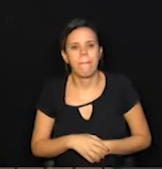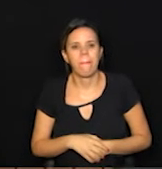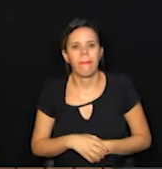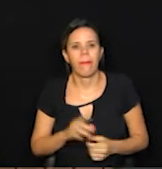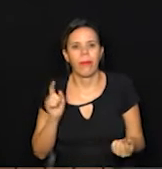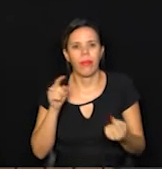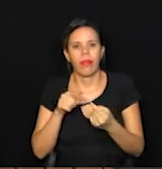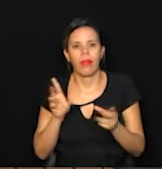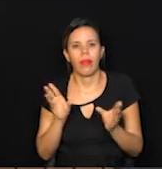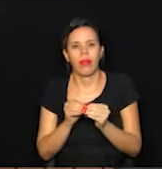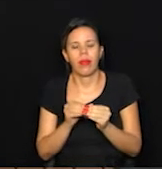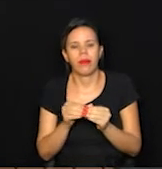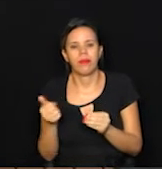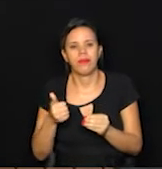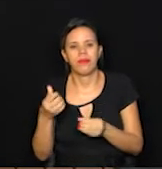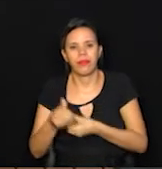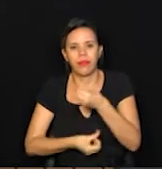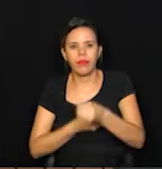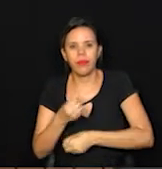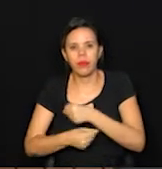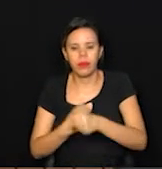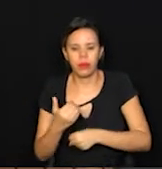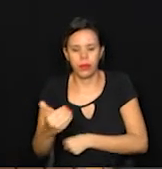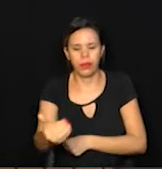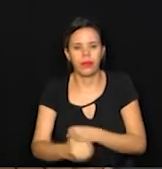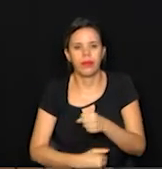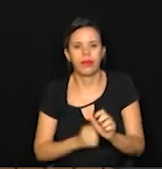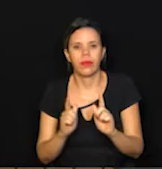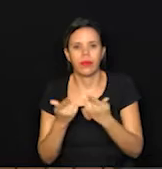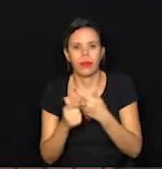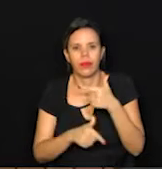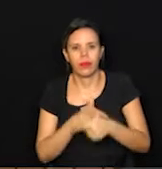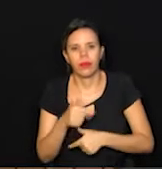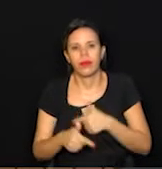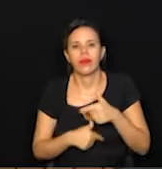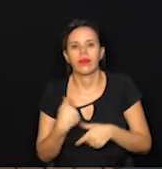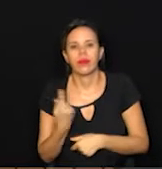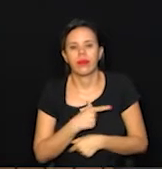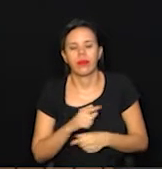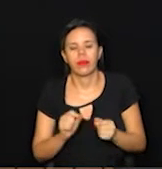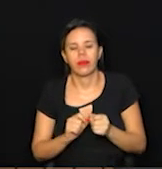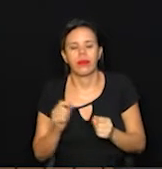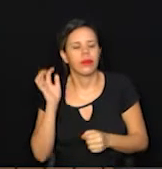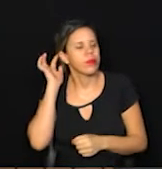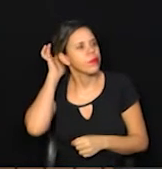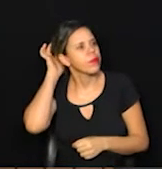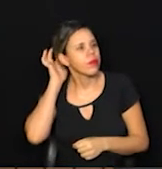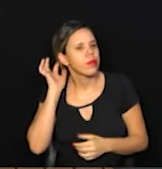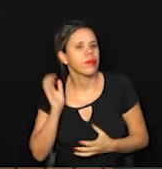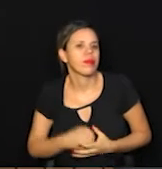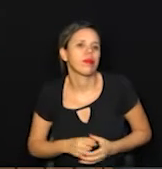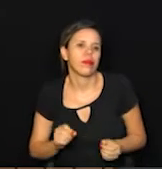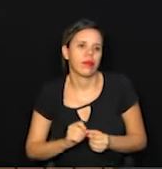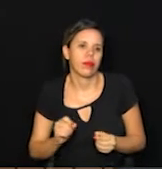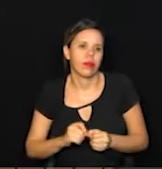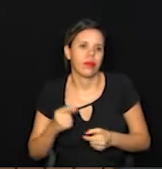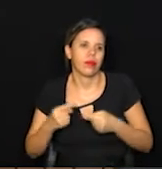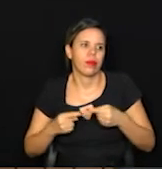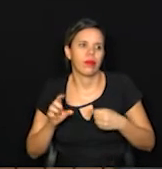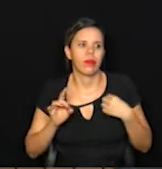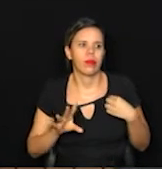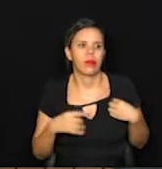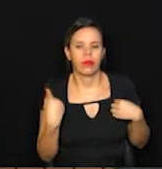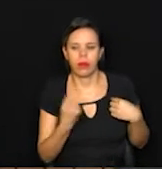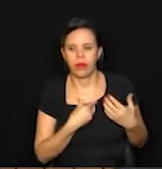meta de finalização no primeiro semestre do ano que vem, e um grupo de trabalho para que a gente possa fazer esse debate não só